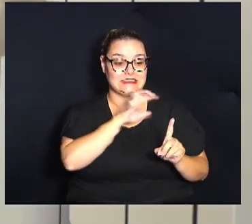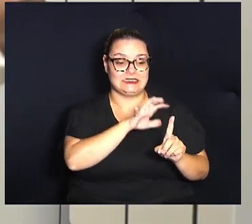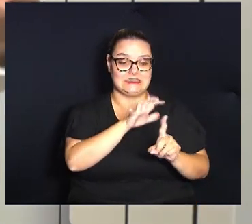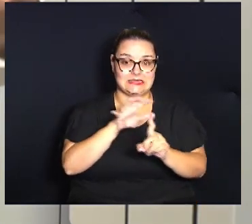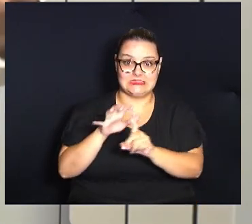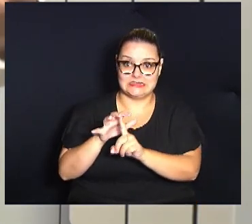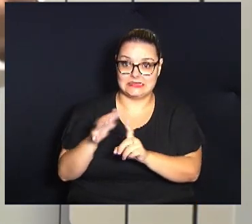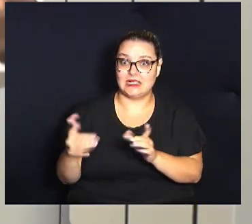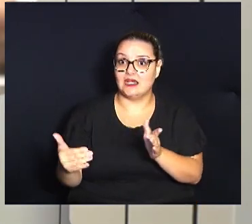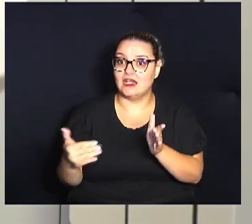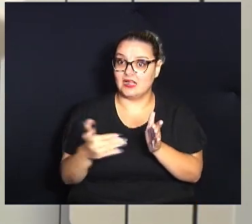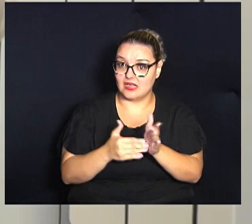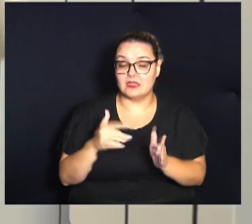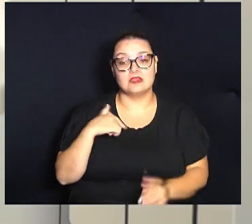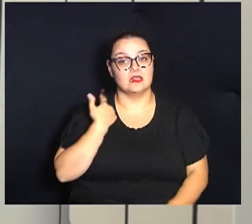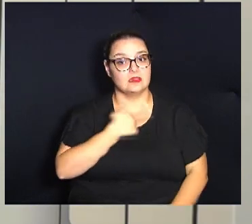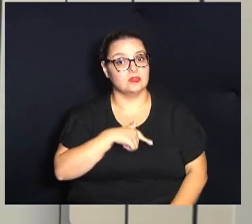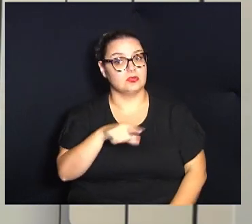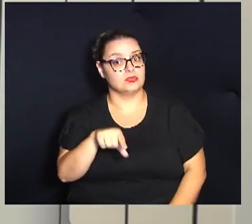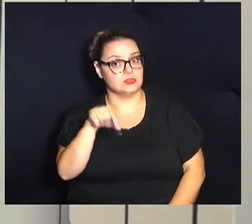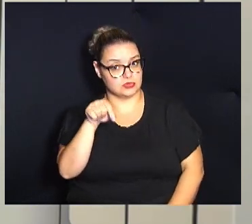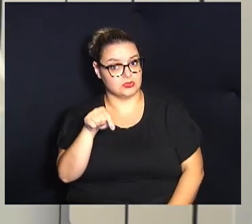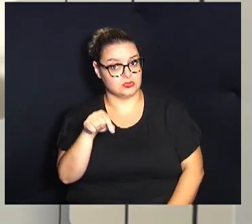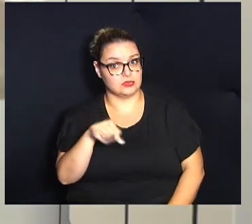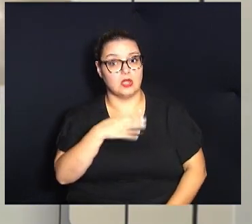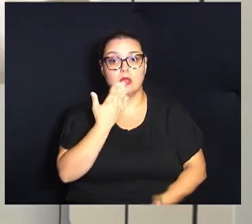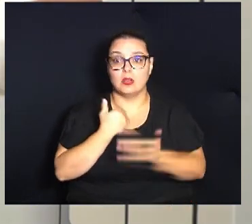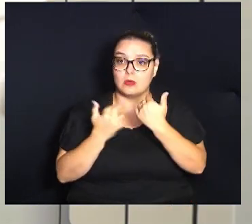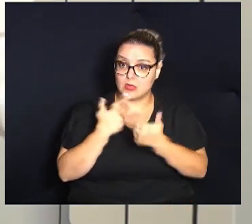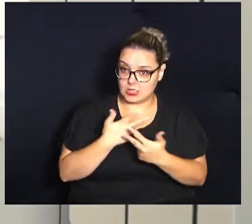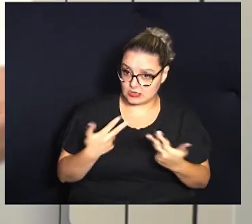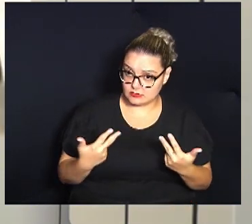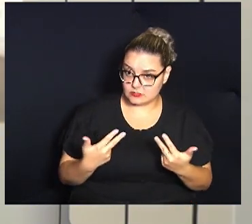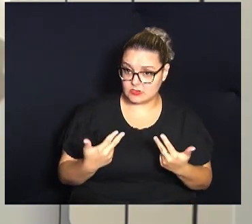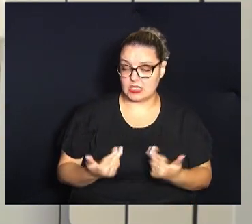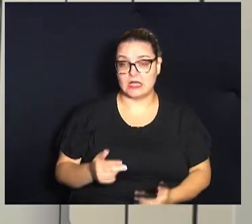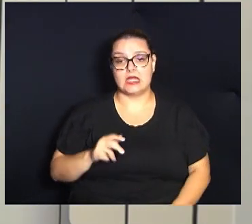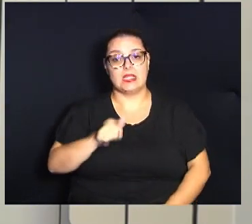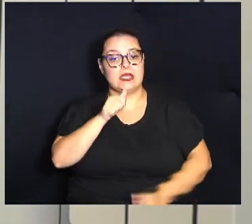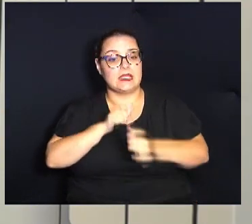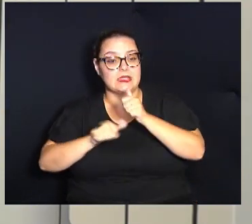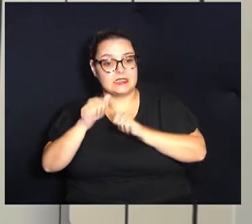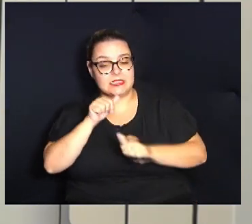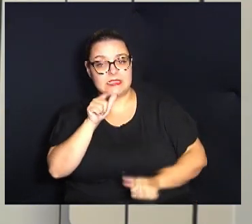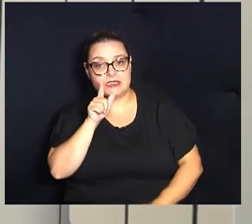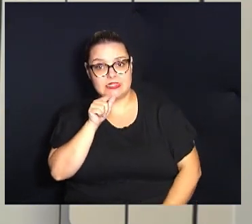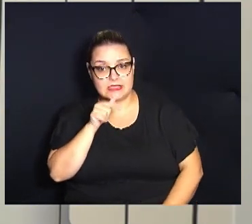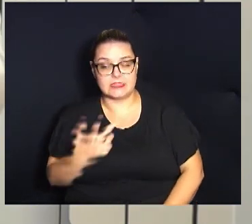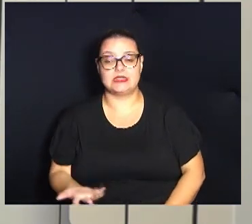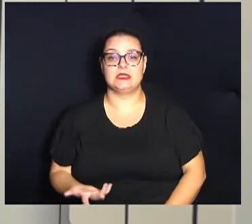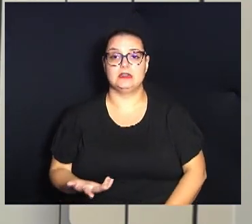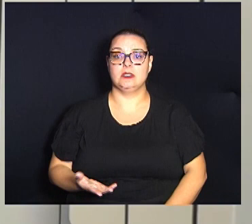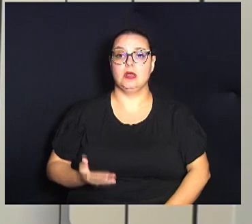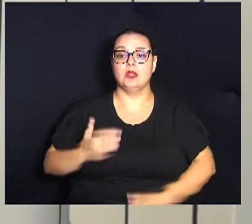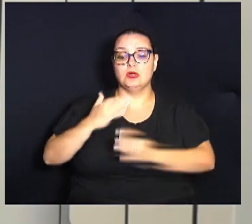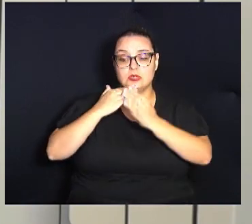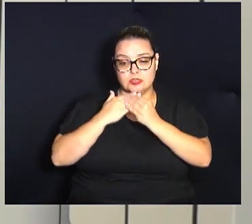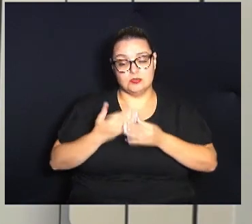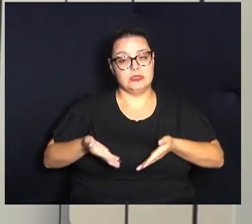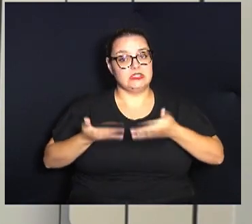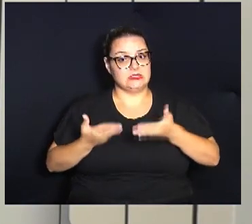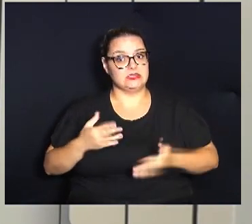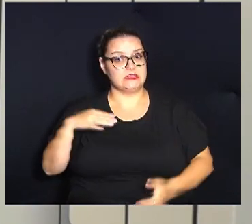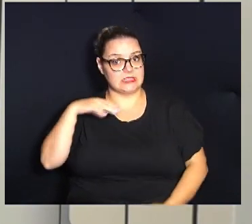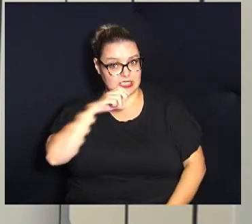até mesmo na nossa escolha pelos alimentos. Hidratação, opção de lanches mais leves e práticos